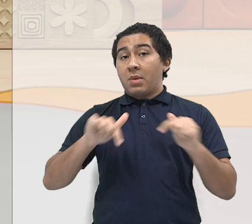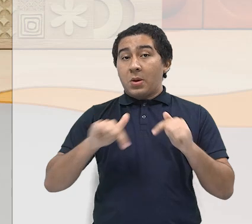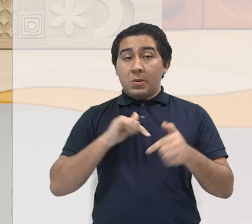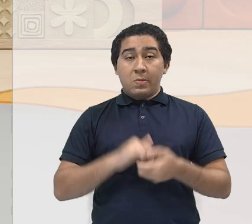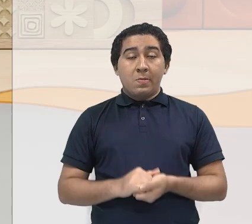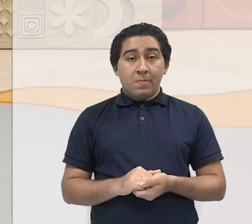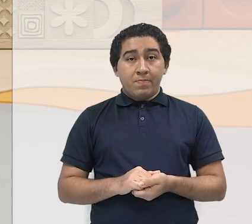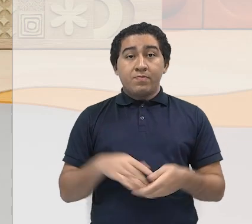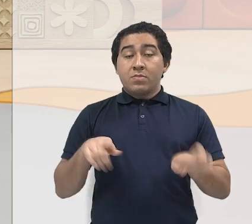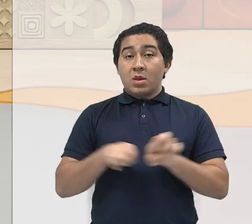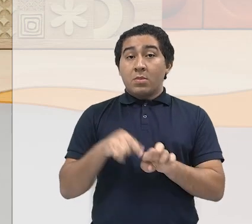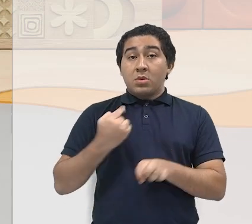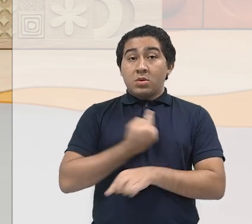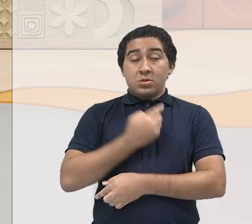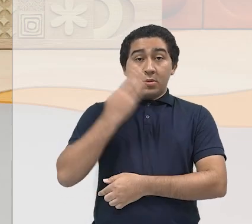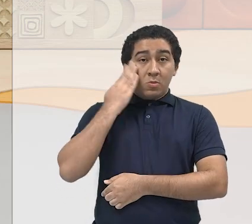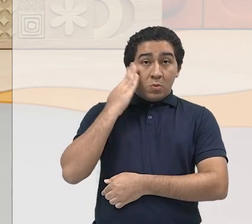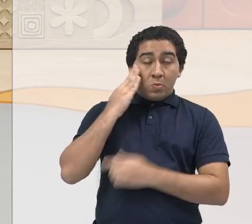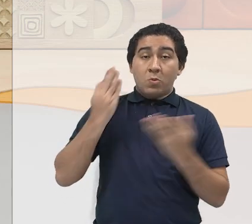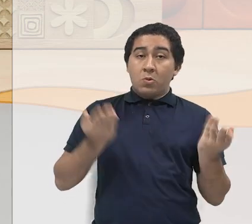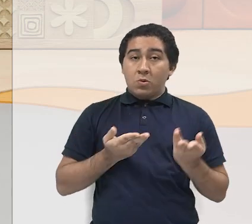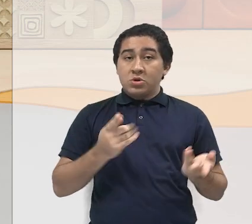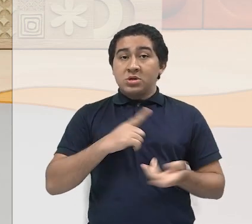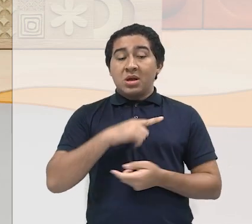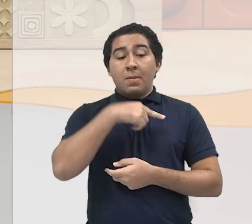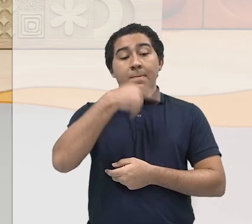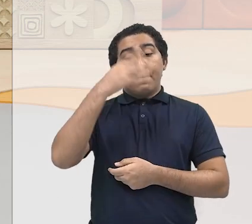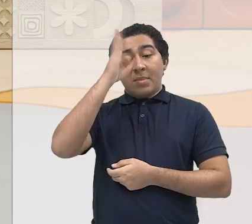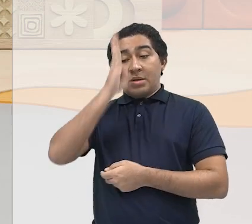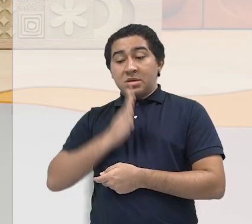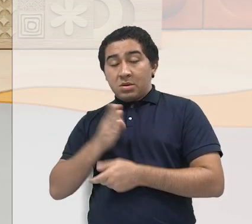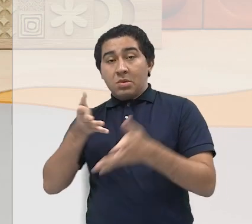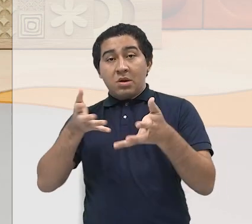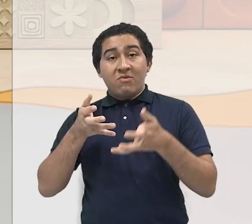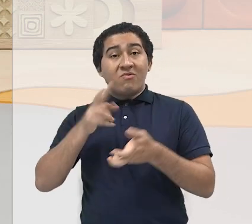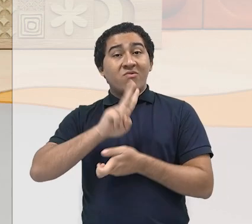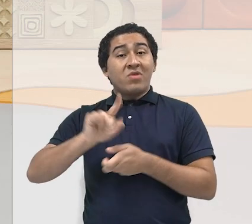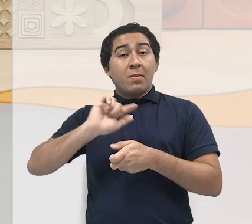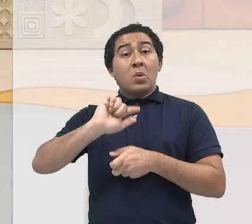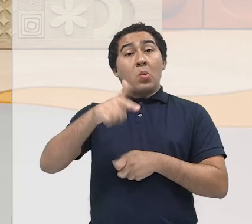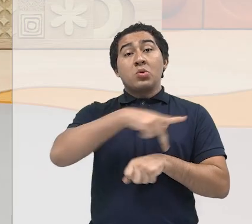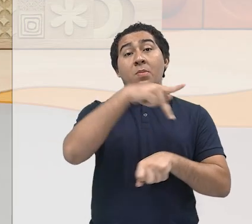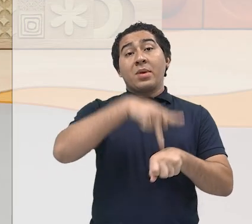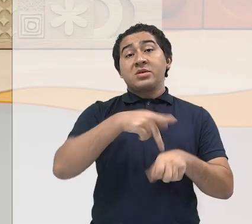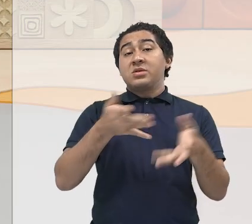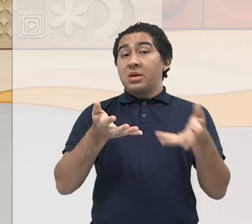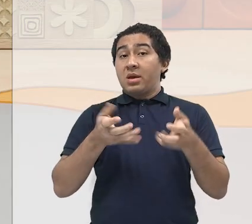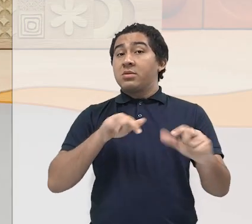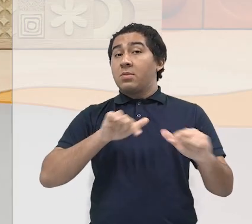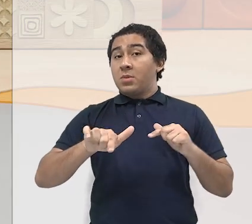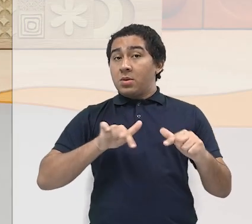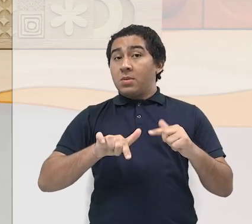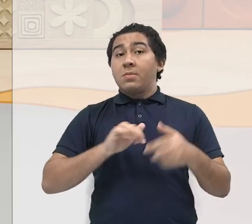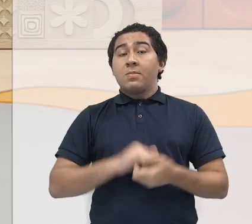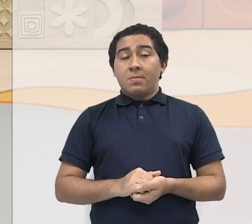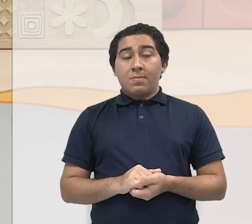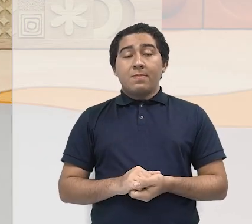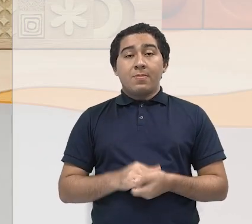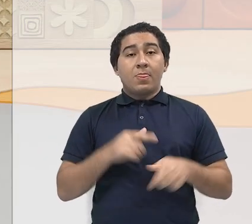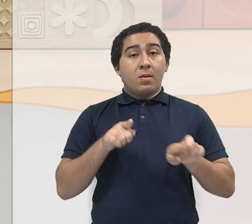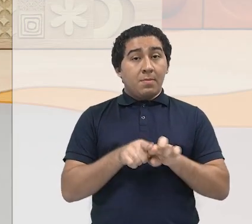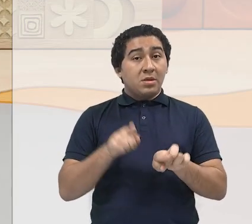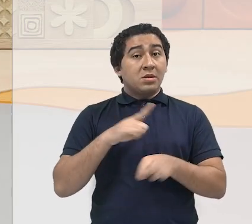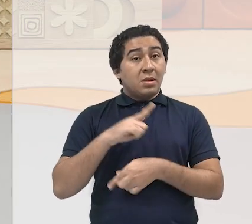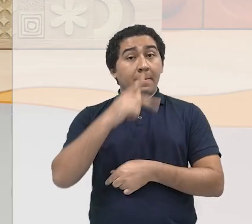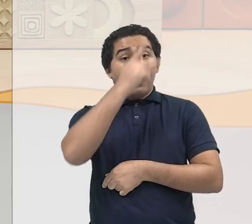como também a gente sabe que existem brasileiros hoje que migram para outros países buscando emprego, né? Assim como também existem pessoas que